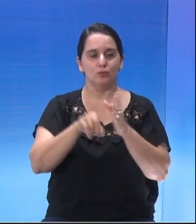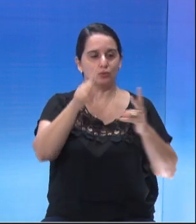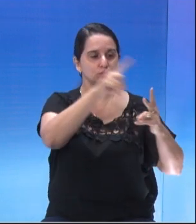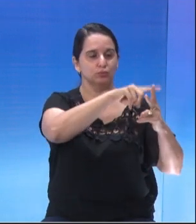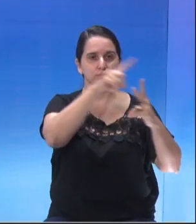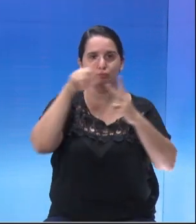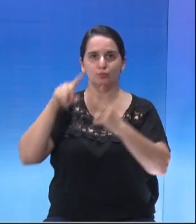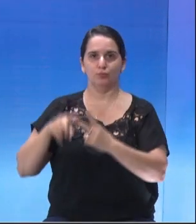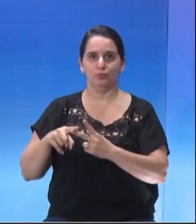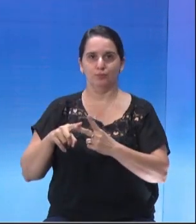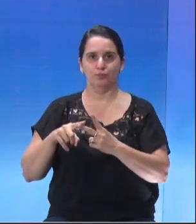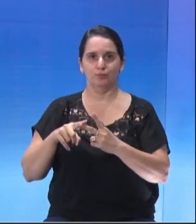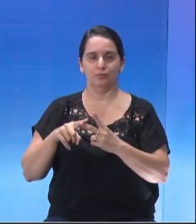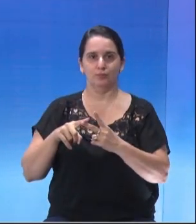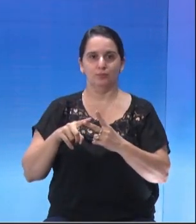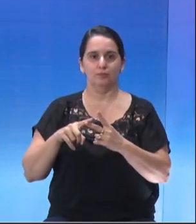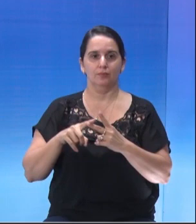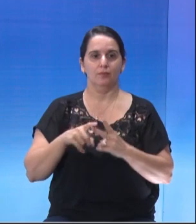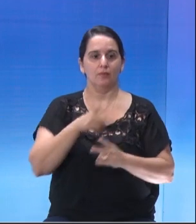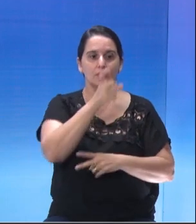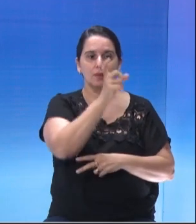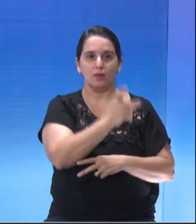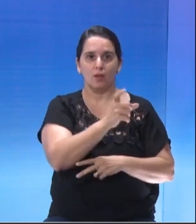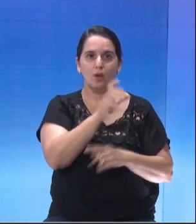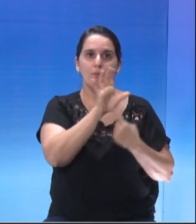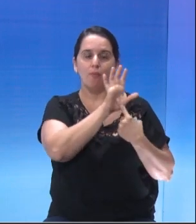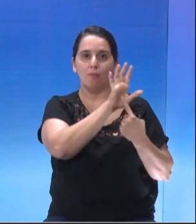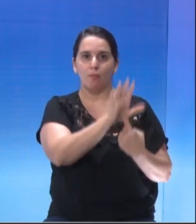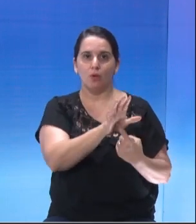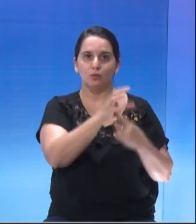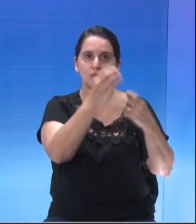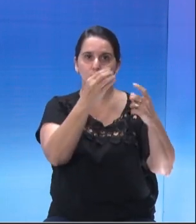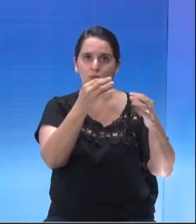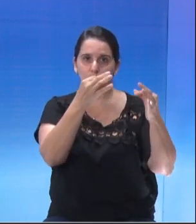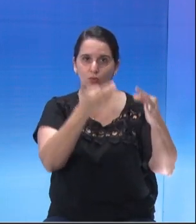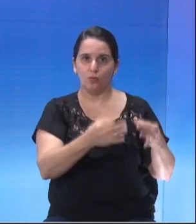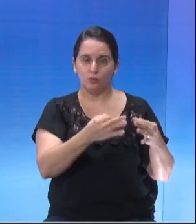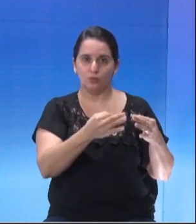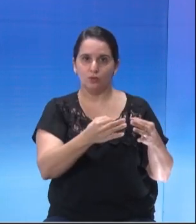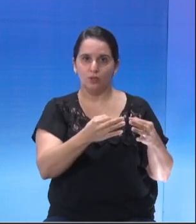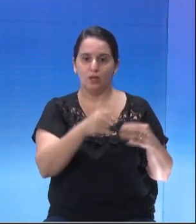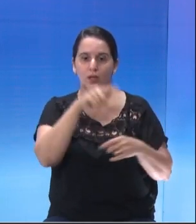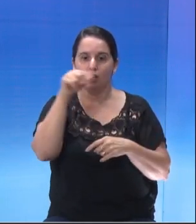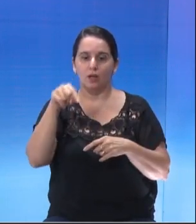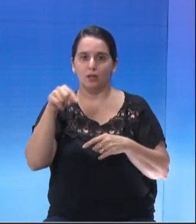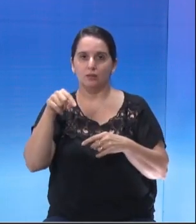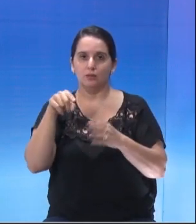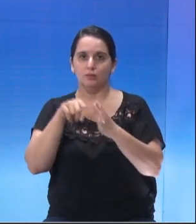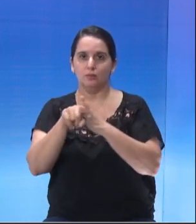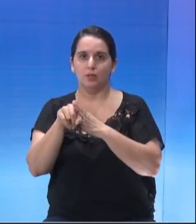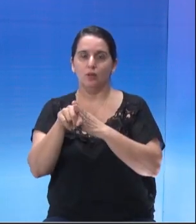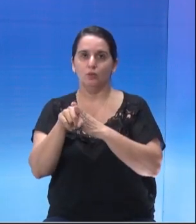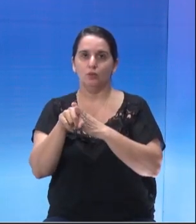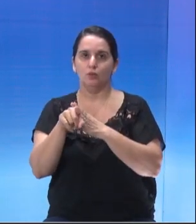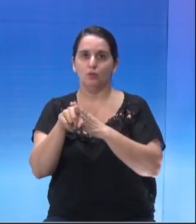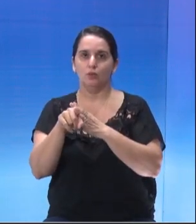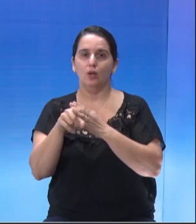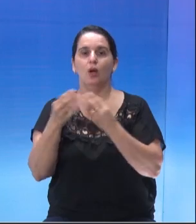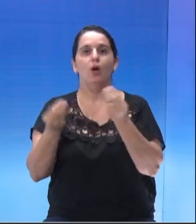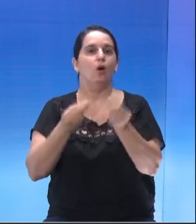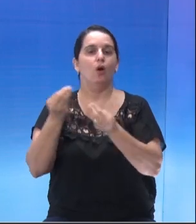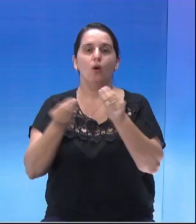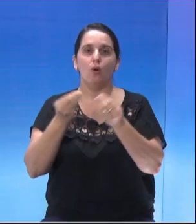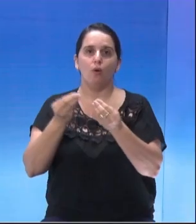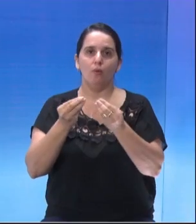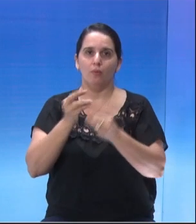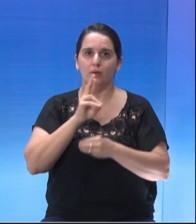períodos. O primeiro período, ele nos situa, e no segundo, que ele diz, que ele nos direciona ao que a pergunta. Então,